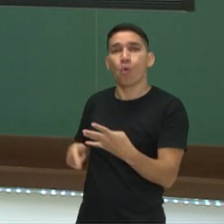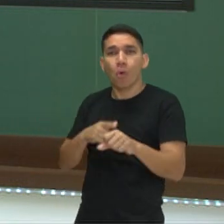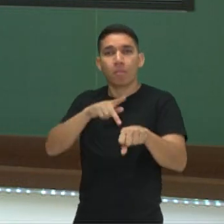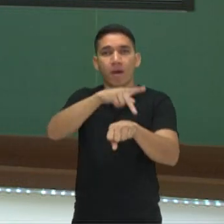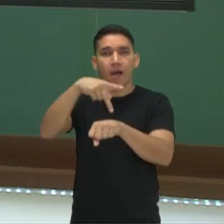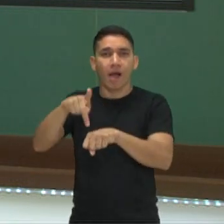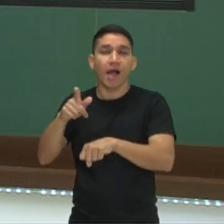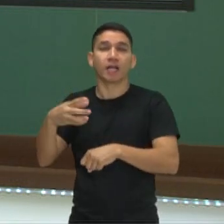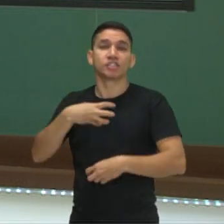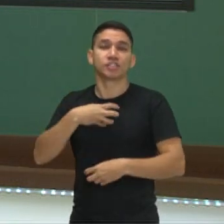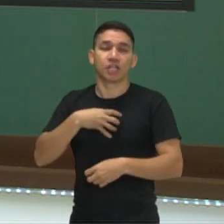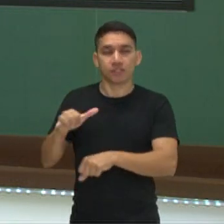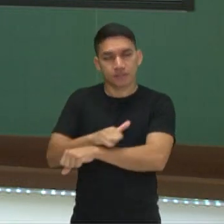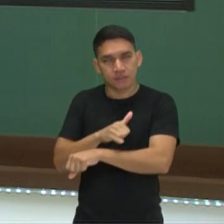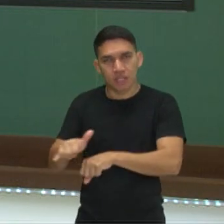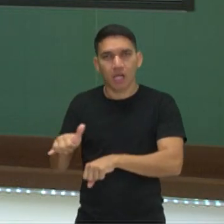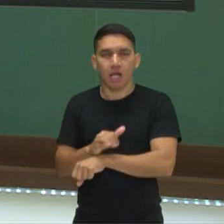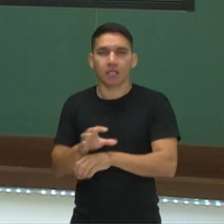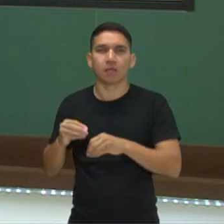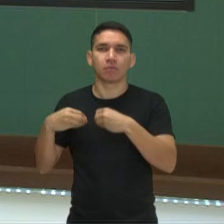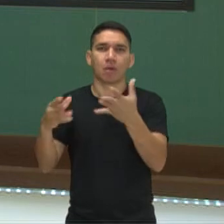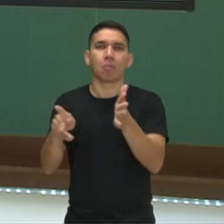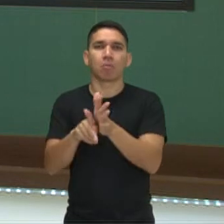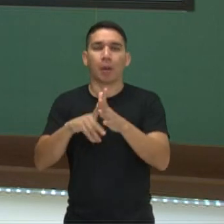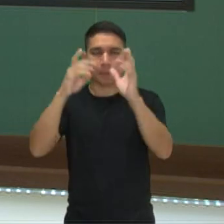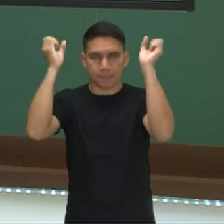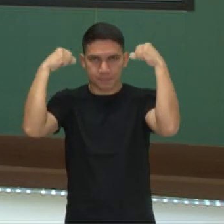exportação mexicana. Ok.